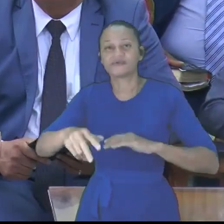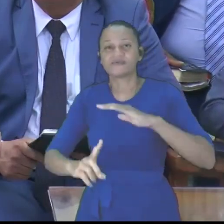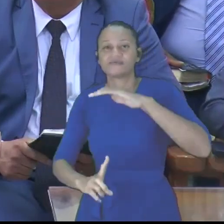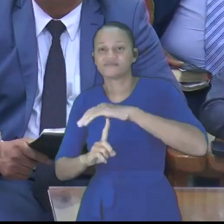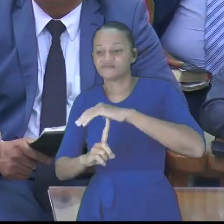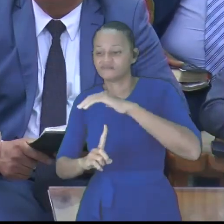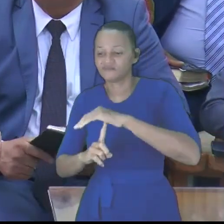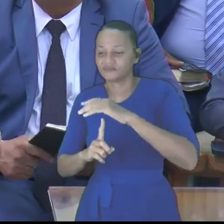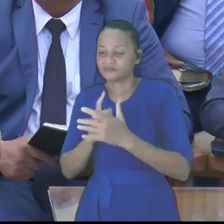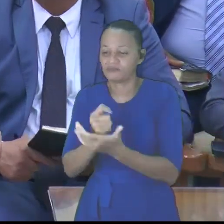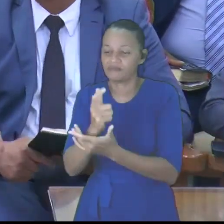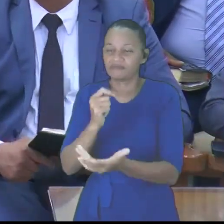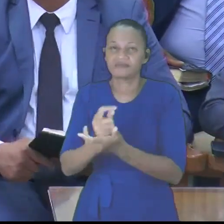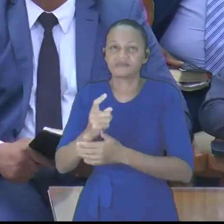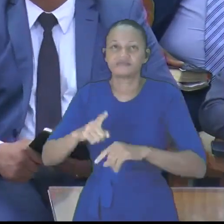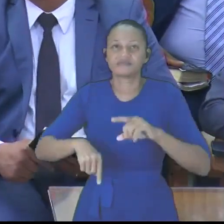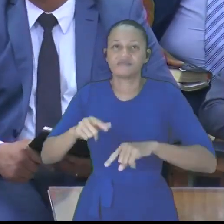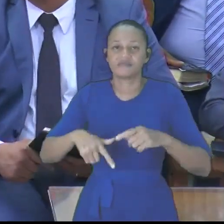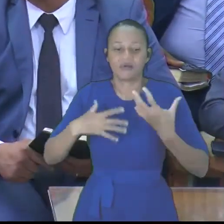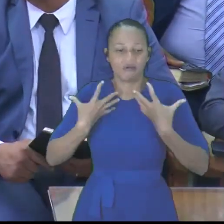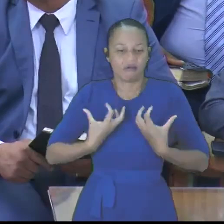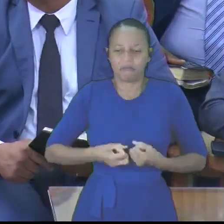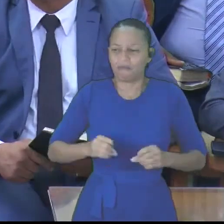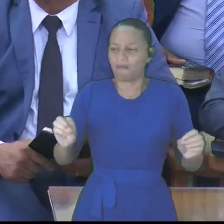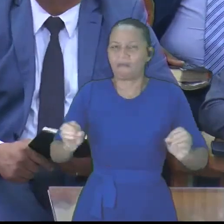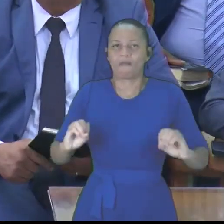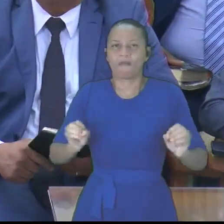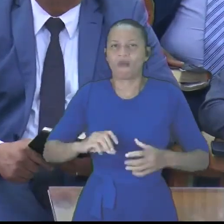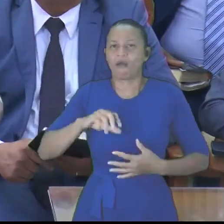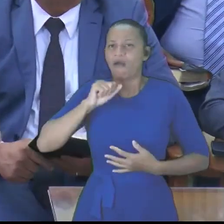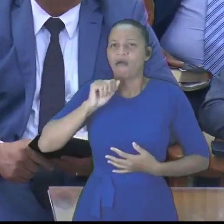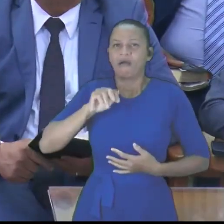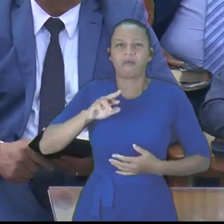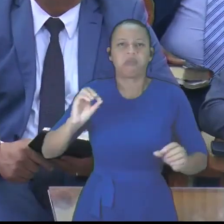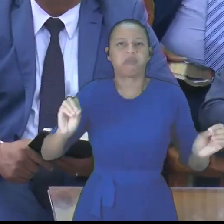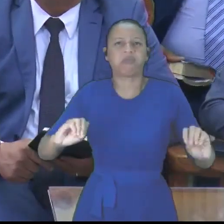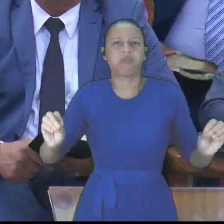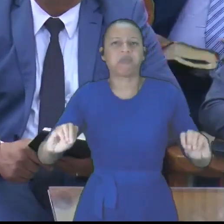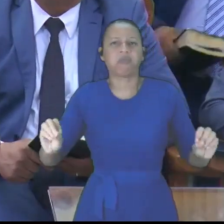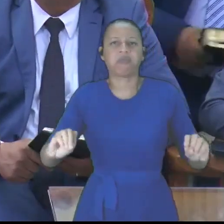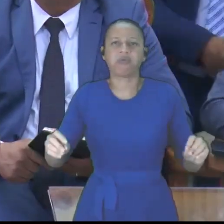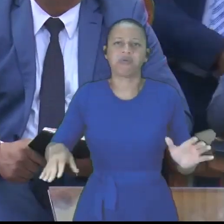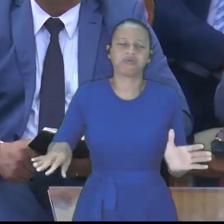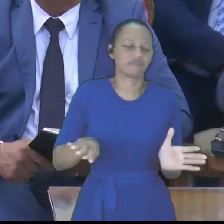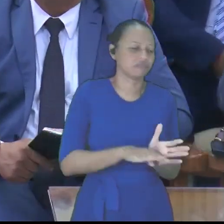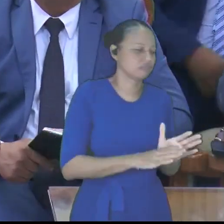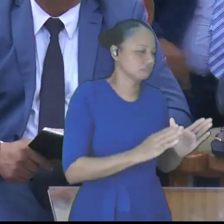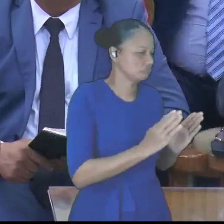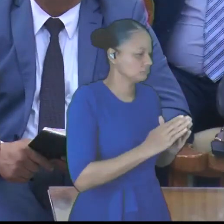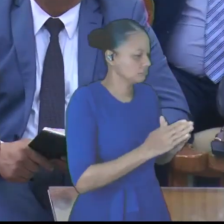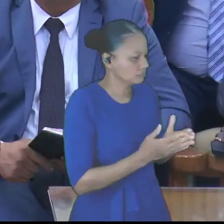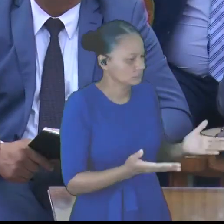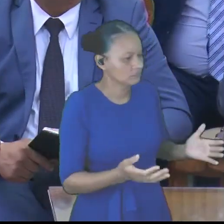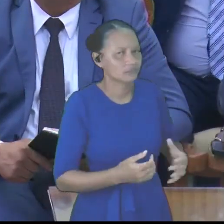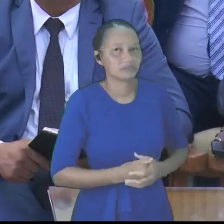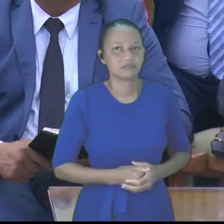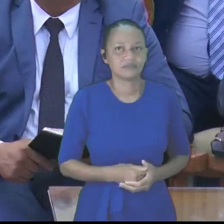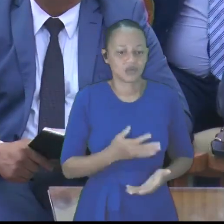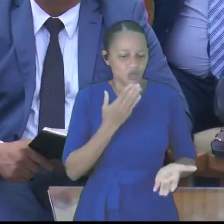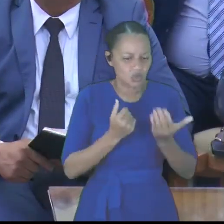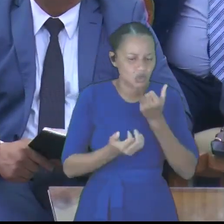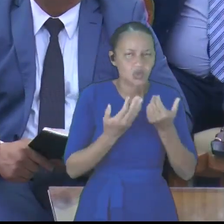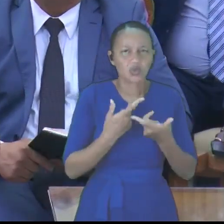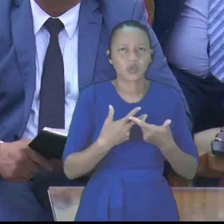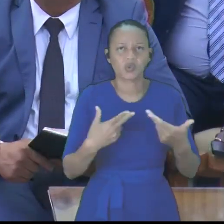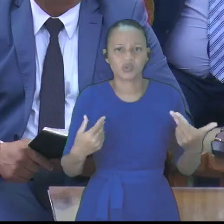comprou o que tinha de comprar, sem cansaço, sem ofegância, sem nada. Quando chegou em casa, comeu de